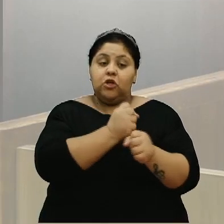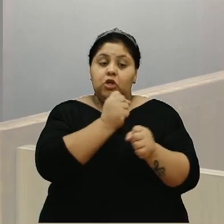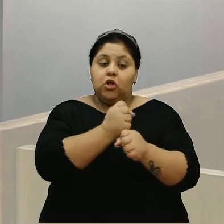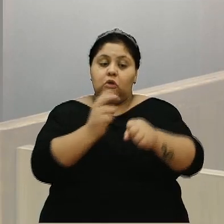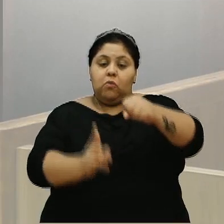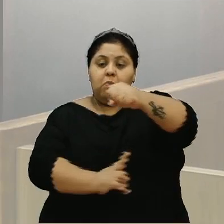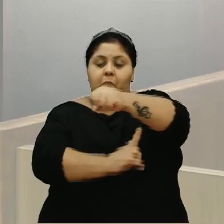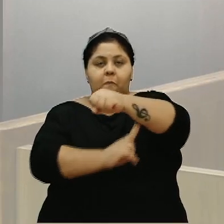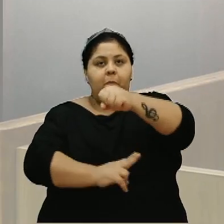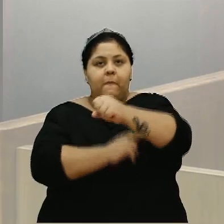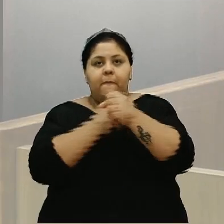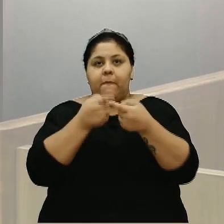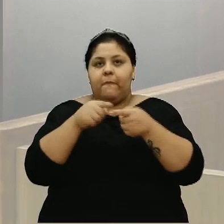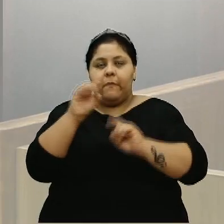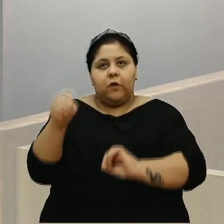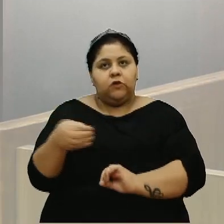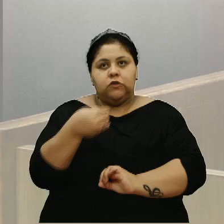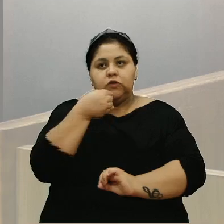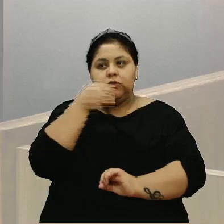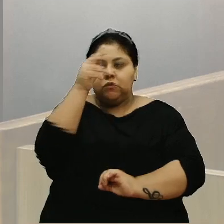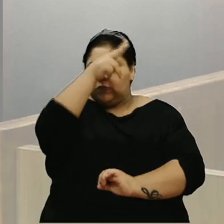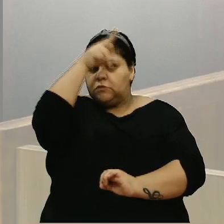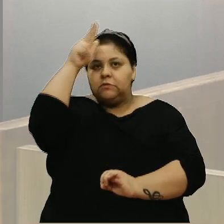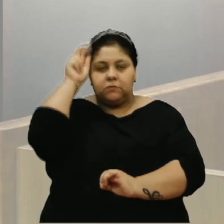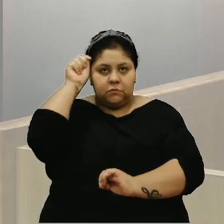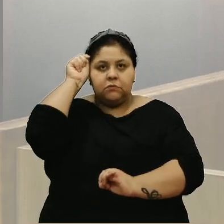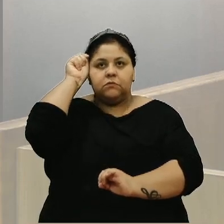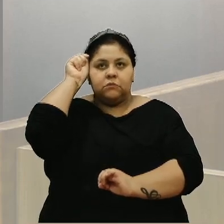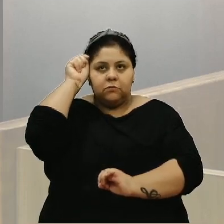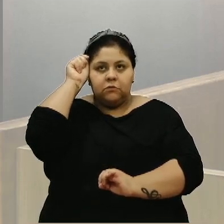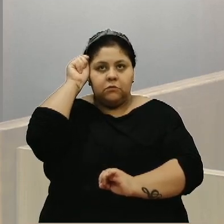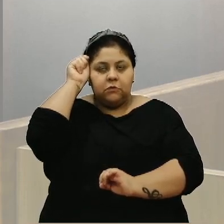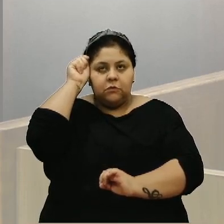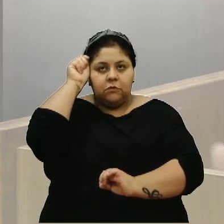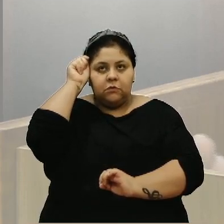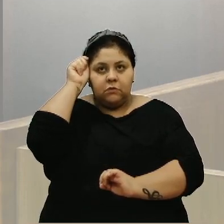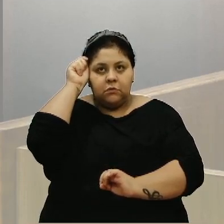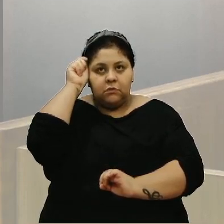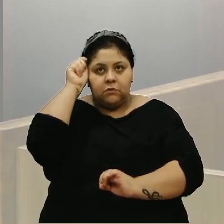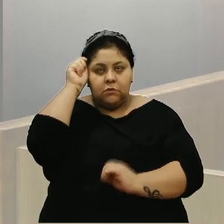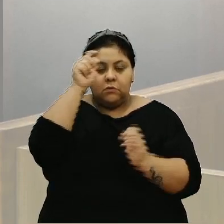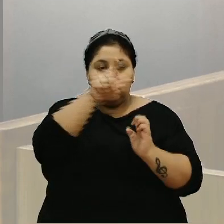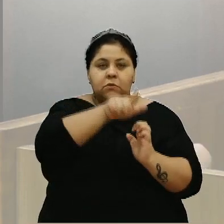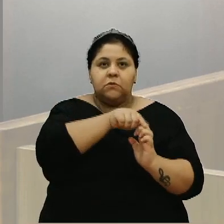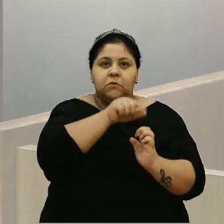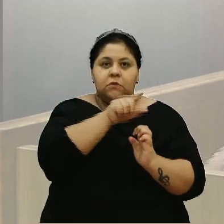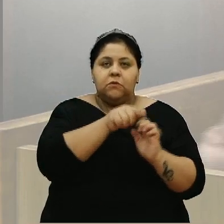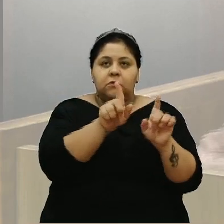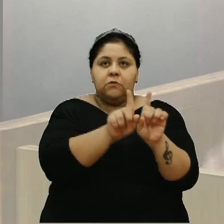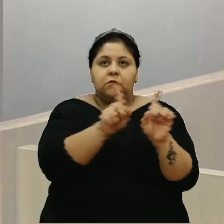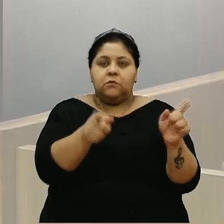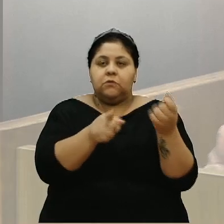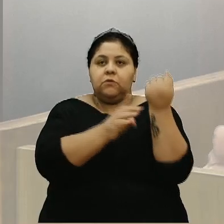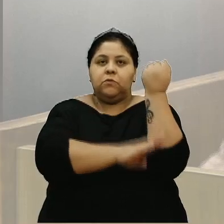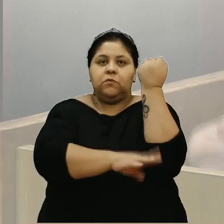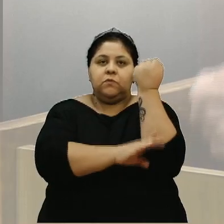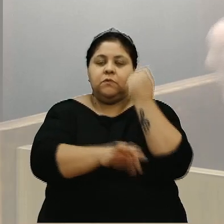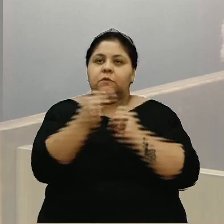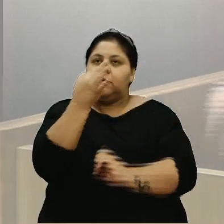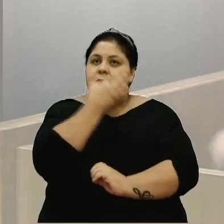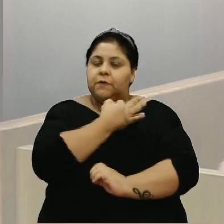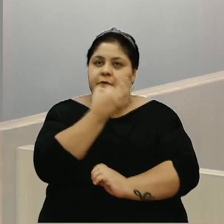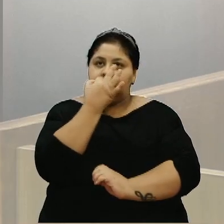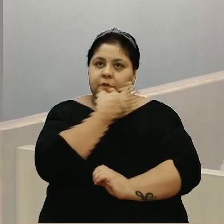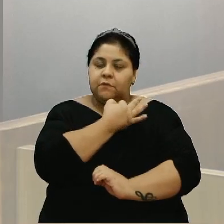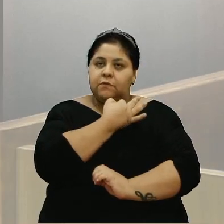é claro que esses prefeitos vão lutar muito, porque os empresários aí de Gramado e Canela e Caxias do Sul,